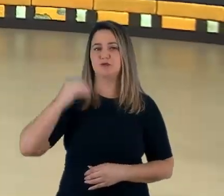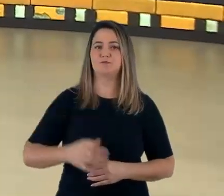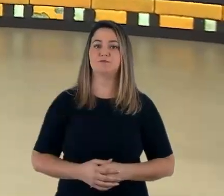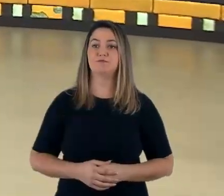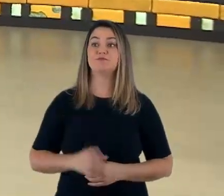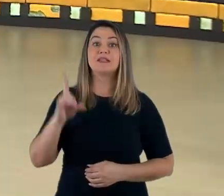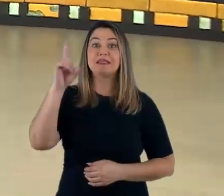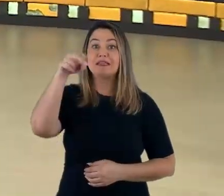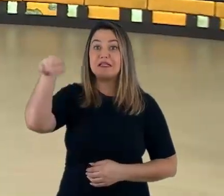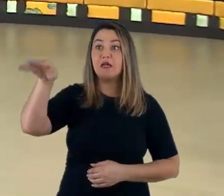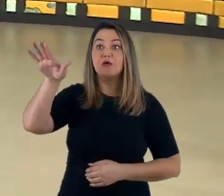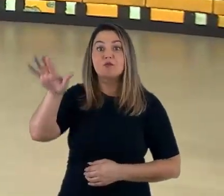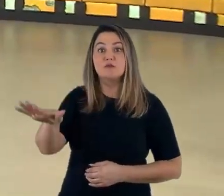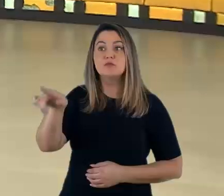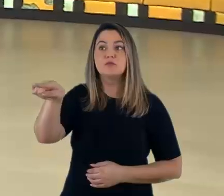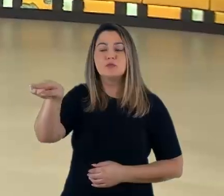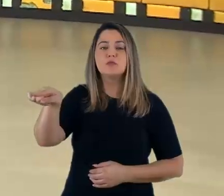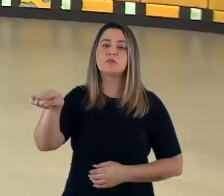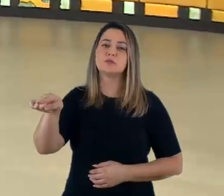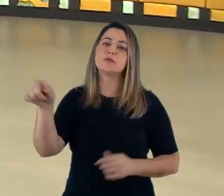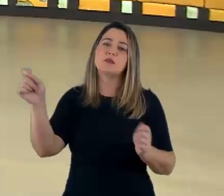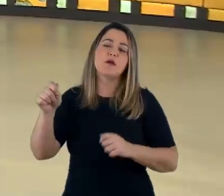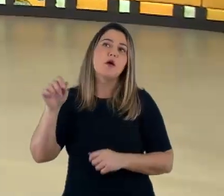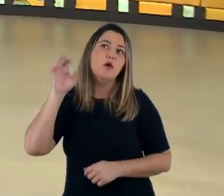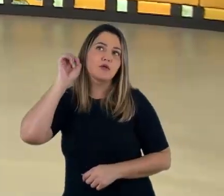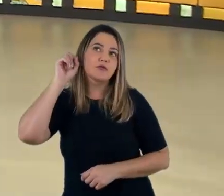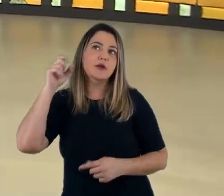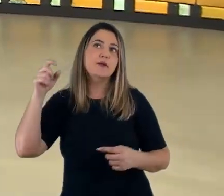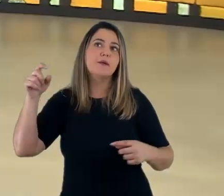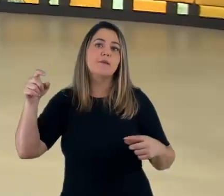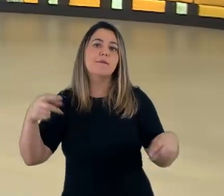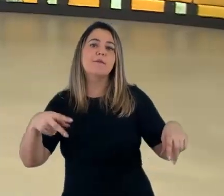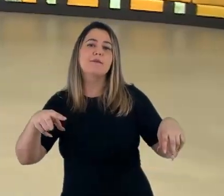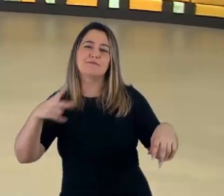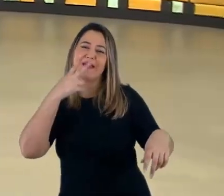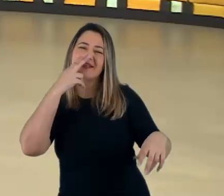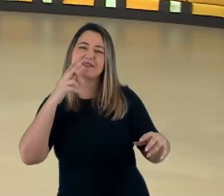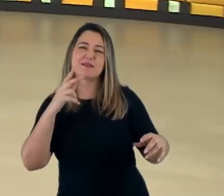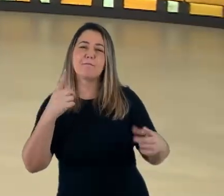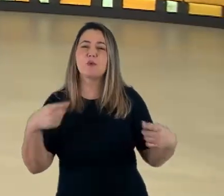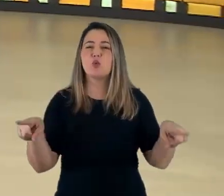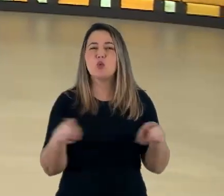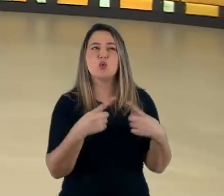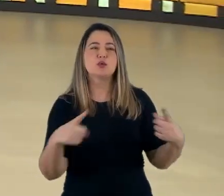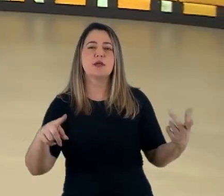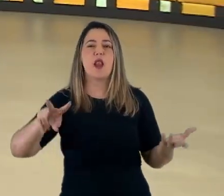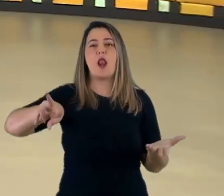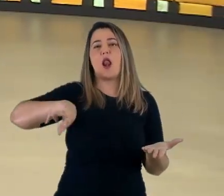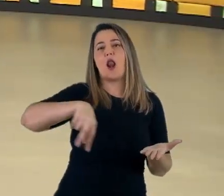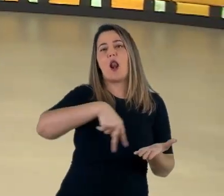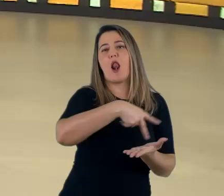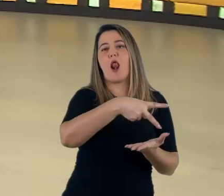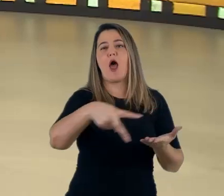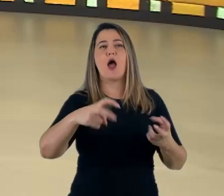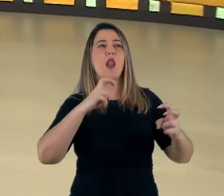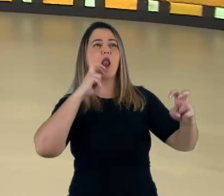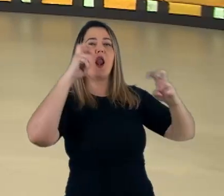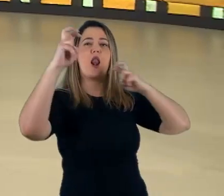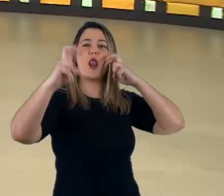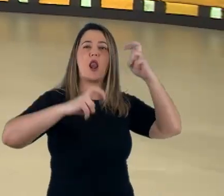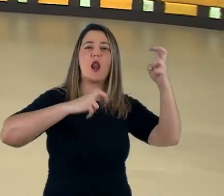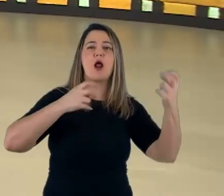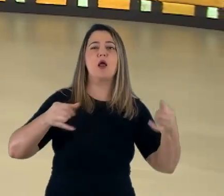estava, quem sabe ele podia escutar o barulho da festa, o ruído da música, das gritarias,